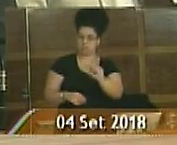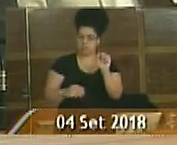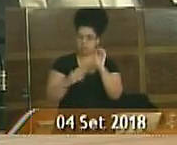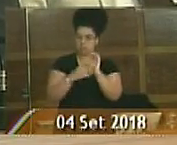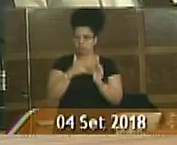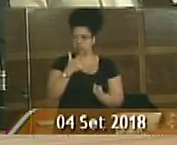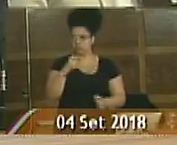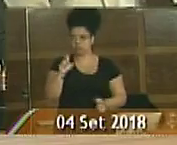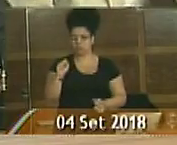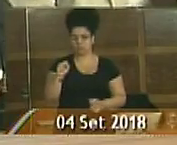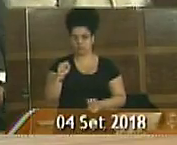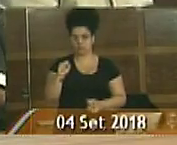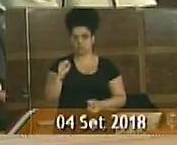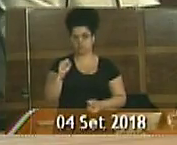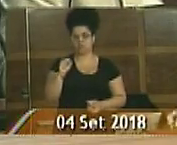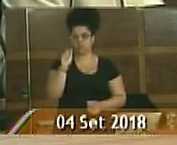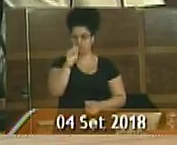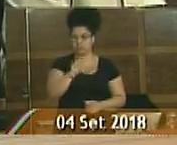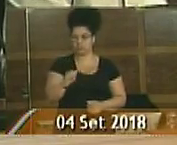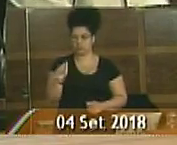15/8 a 28/8/2018. São essas as matérias.